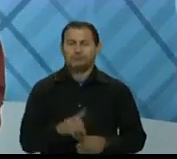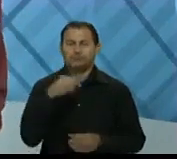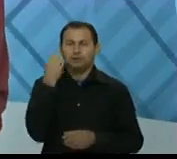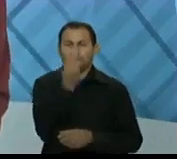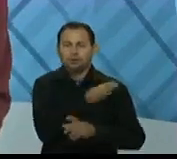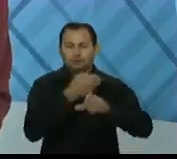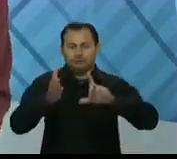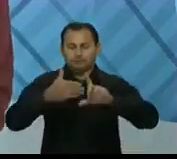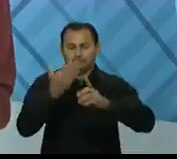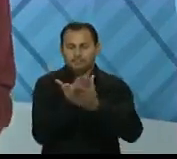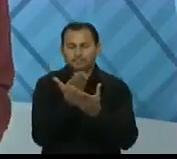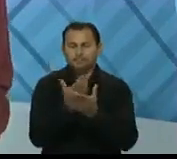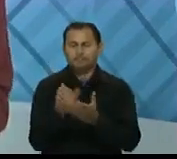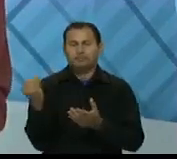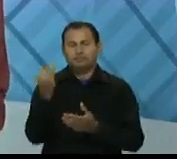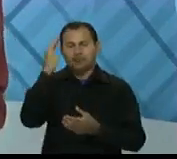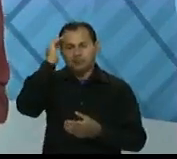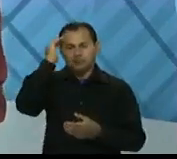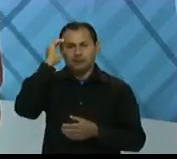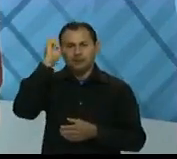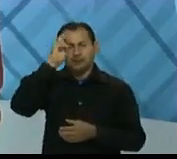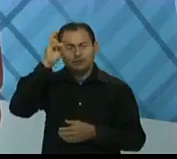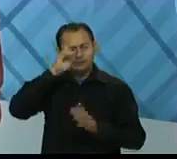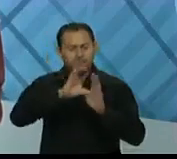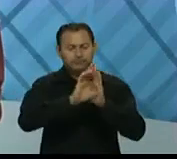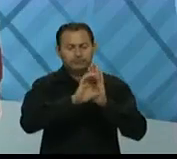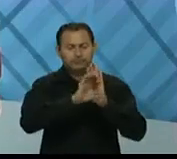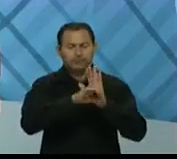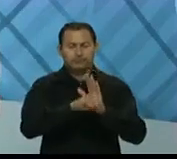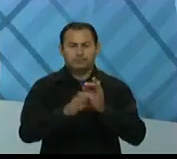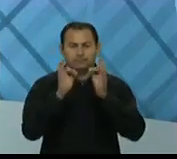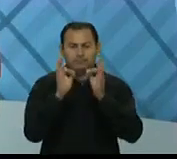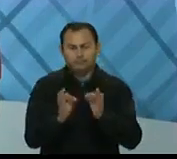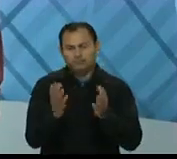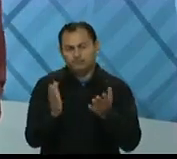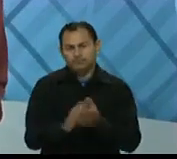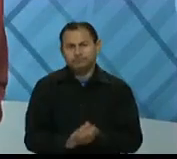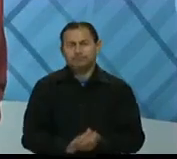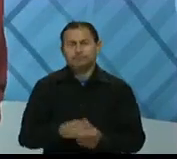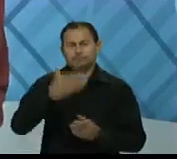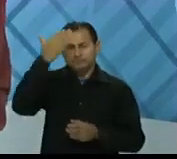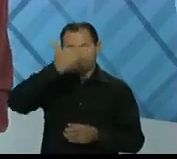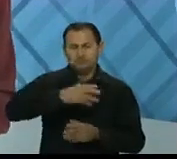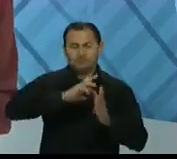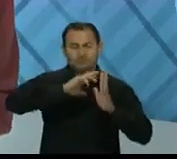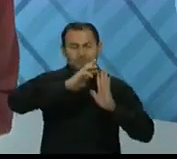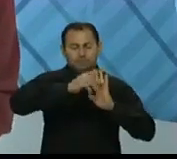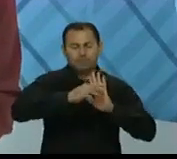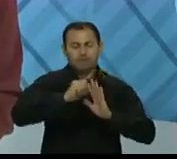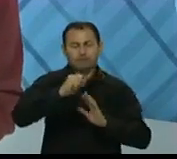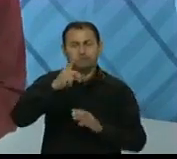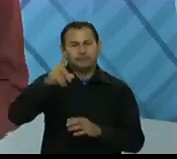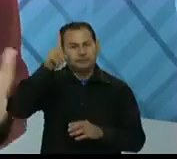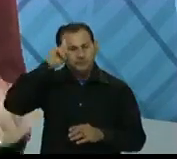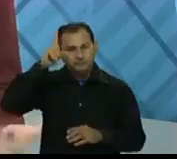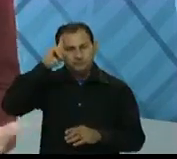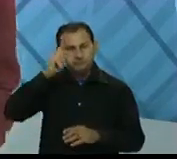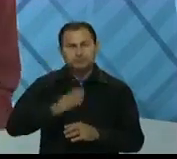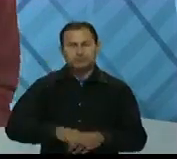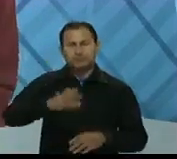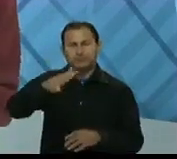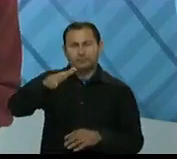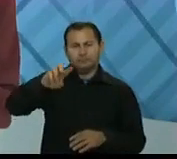nossa aula vai ser importante entender e relembrar esses conceitos. Conceitos esses que estão presentes em diversas situações do nosso dia a dia. Às